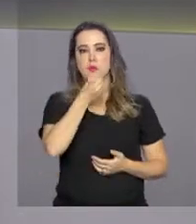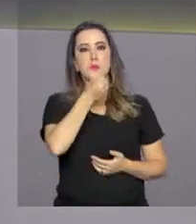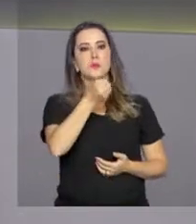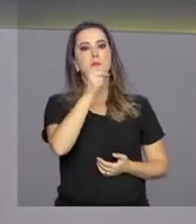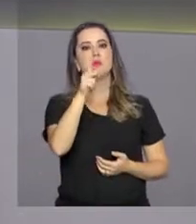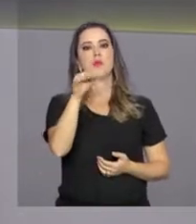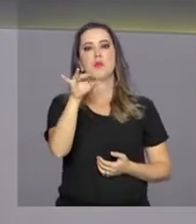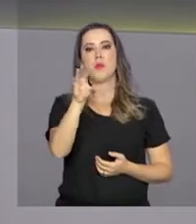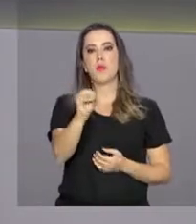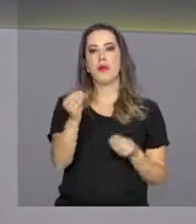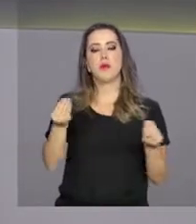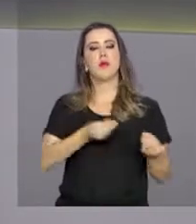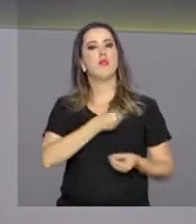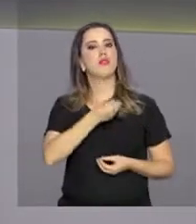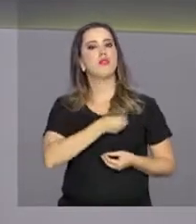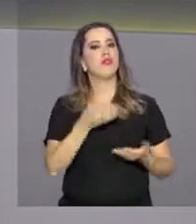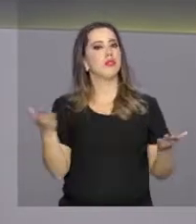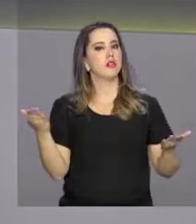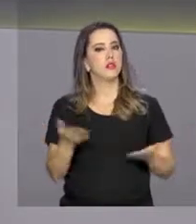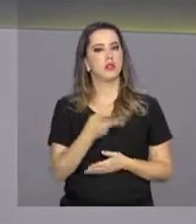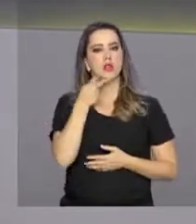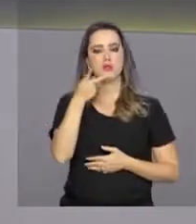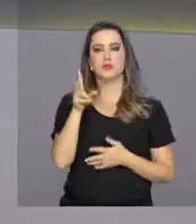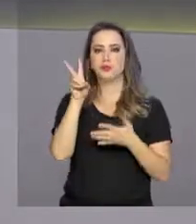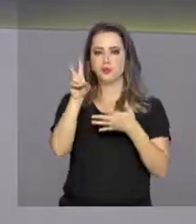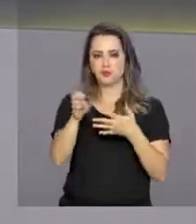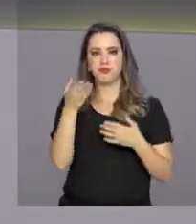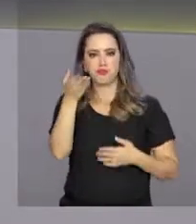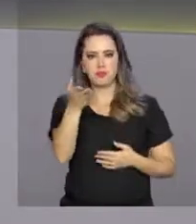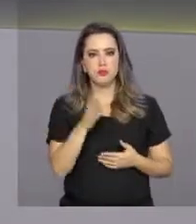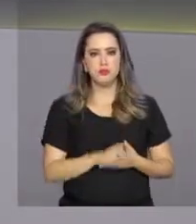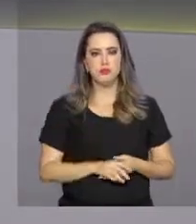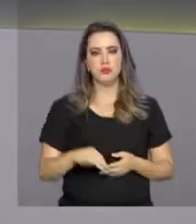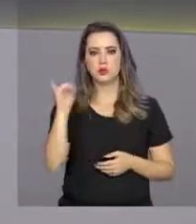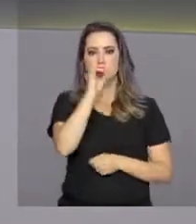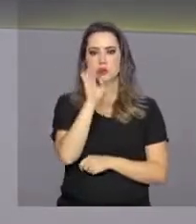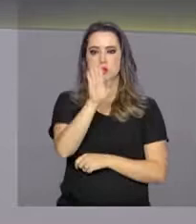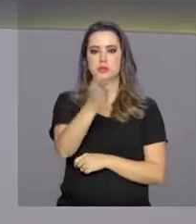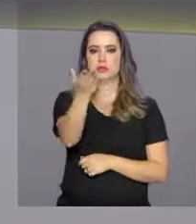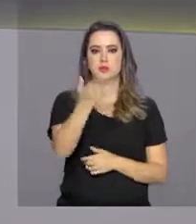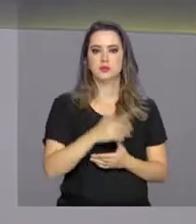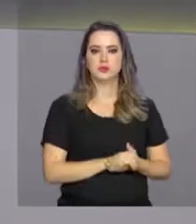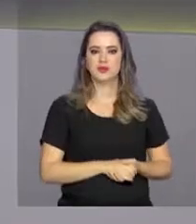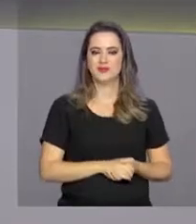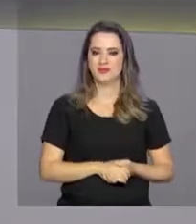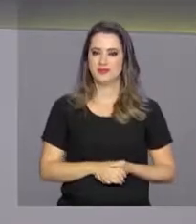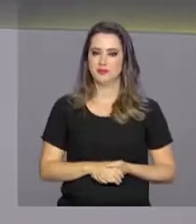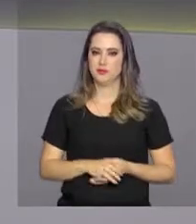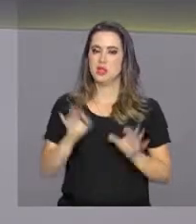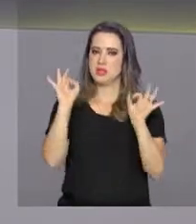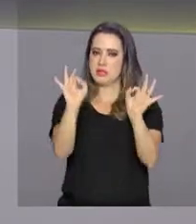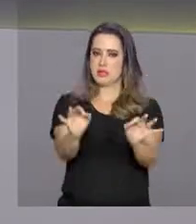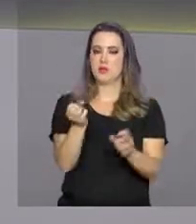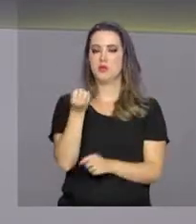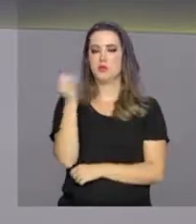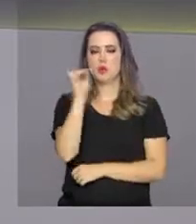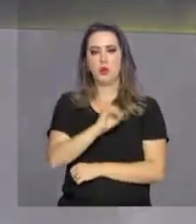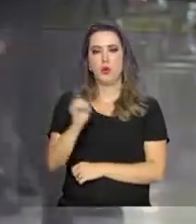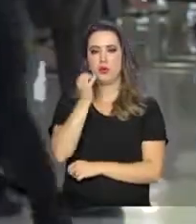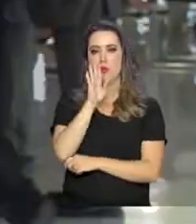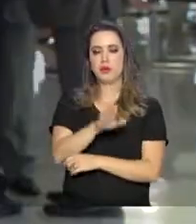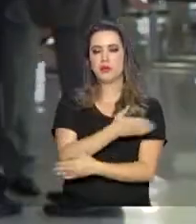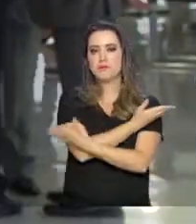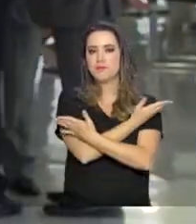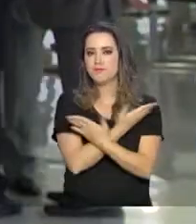Pablo Mundim fala agora com a gente sobre o assunto. Boa tarde, Pablo. Exatamente, Alessandra. Boa tarde para você, boa tarde